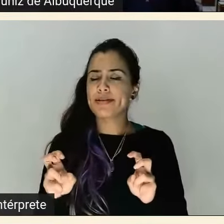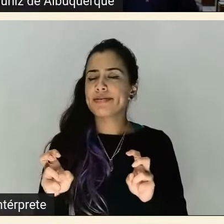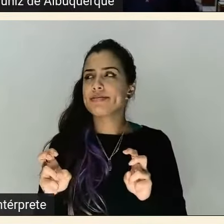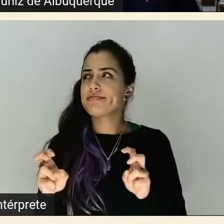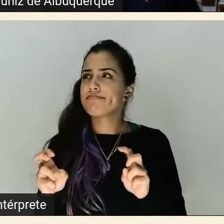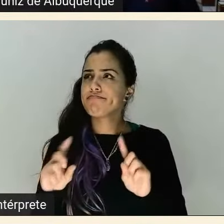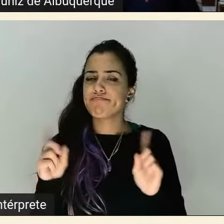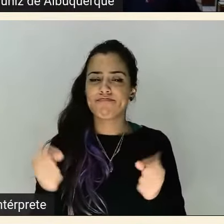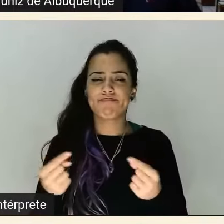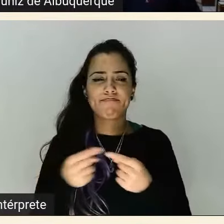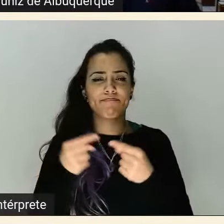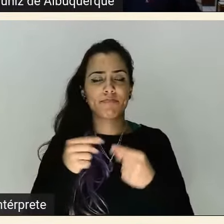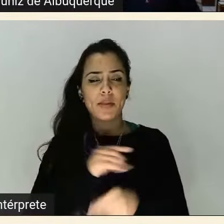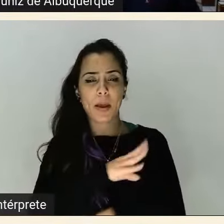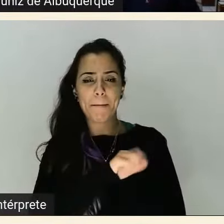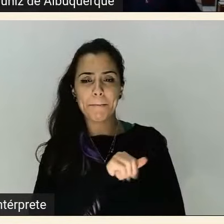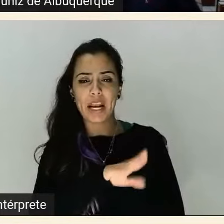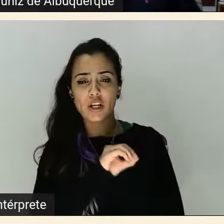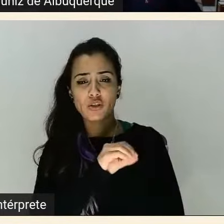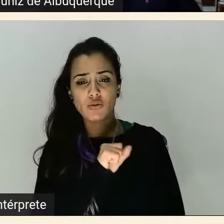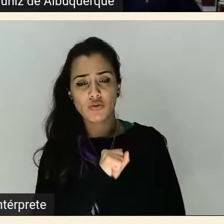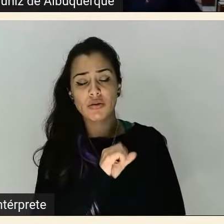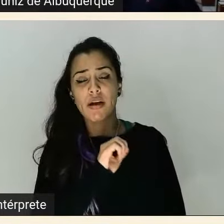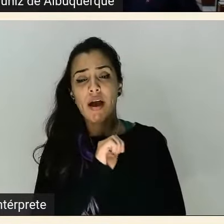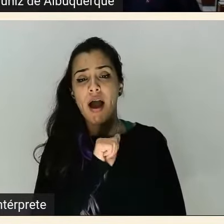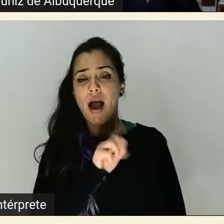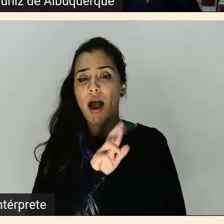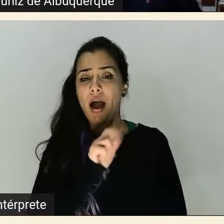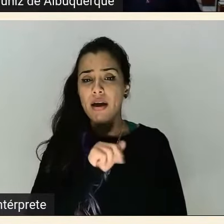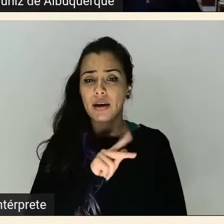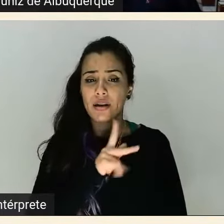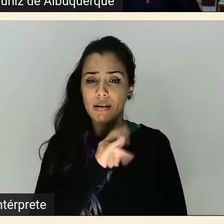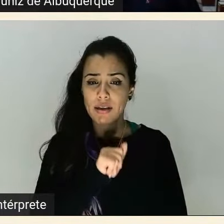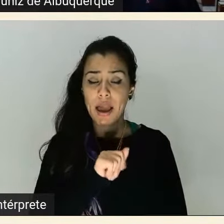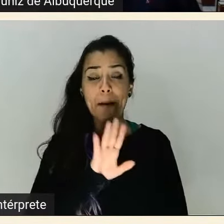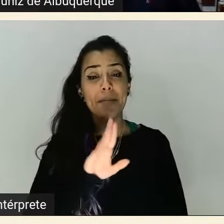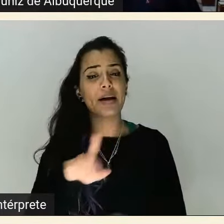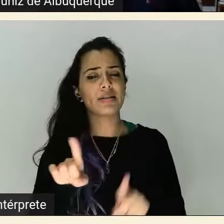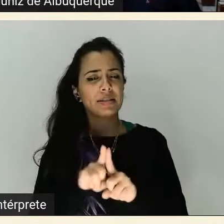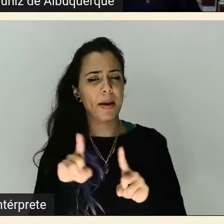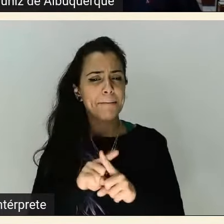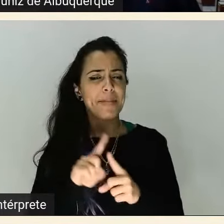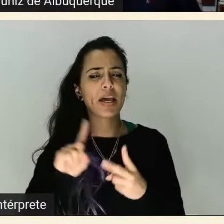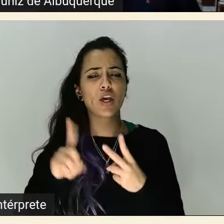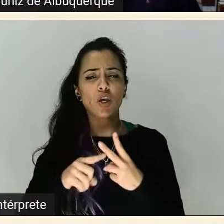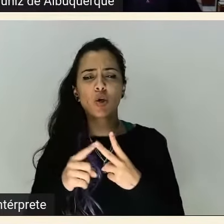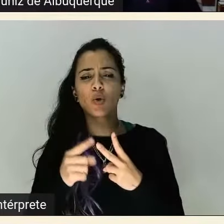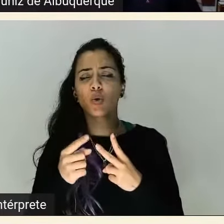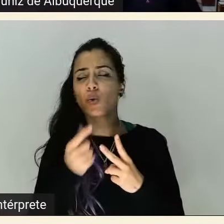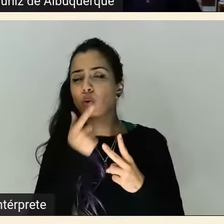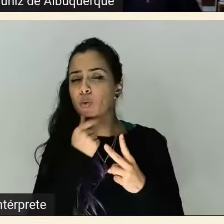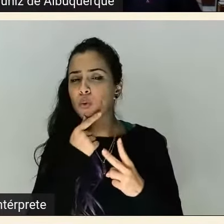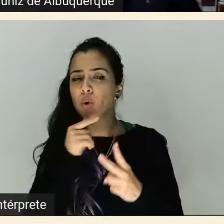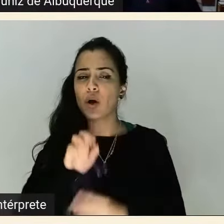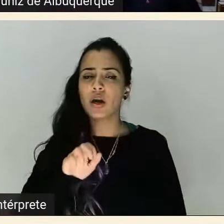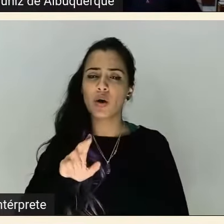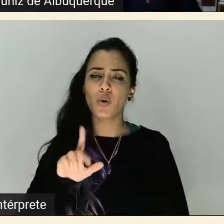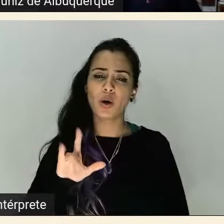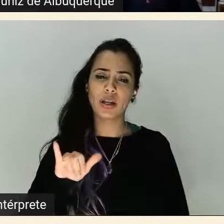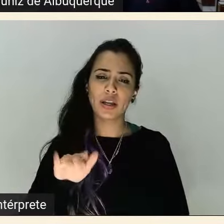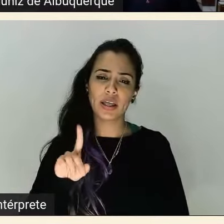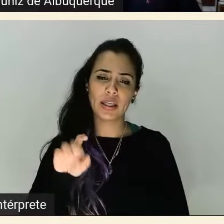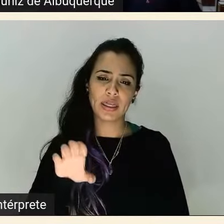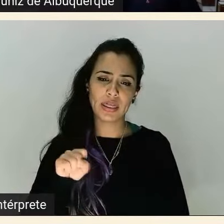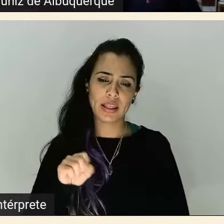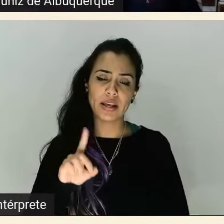do próprio Graça Aranha, mas antes dele contemporâneo a ele, o próprio Euclides da Cunha,